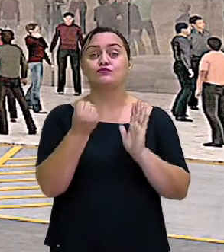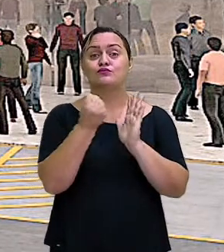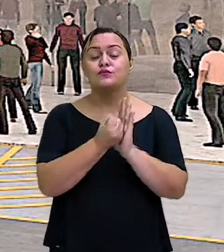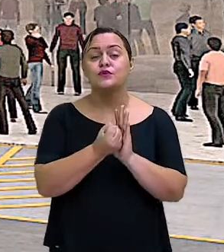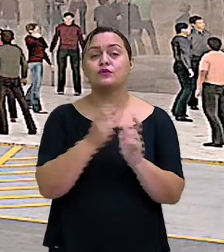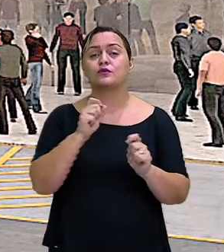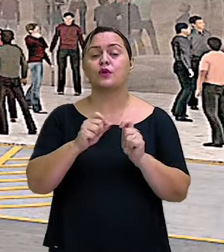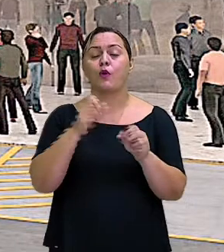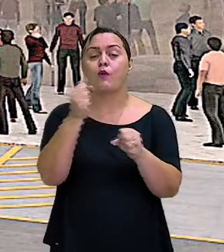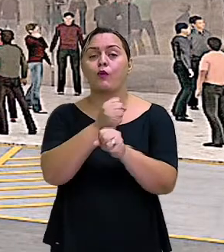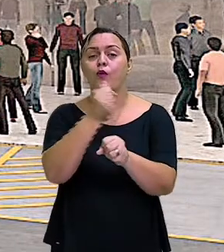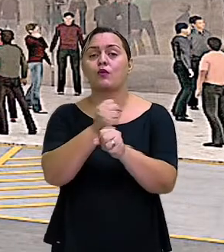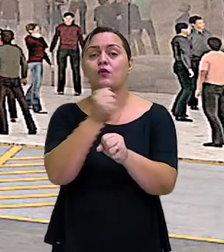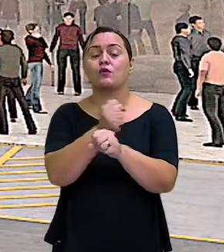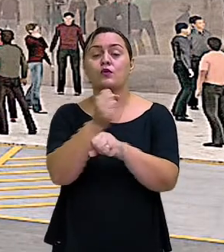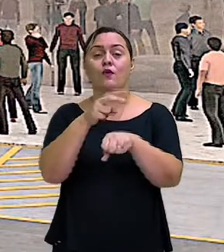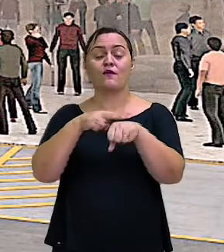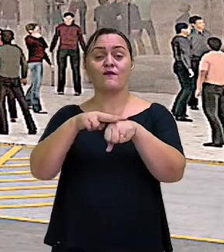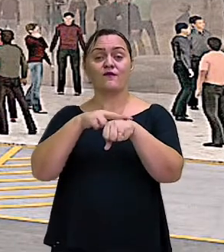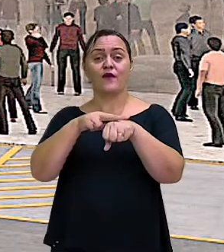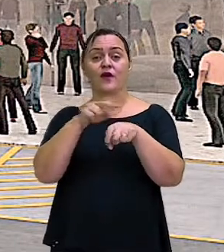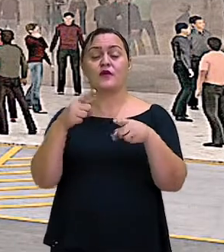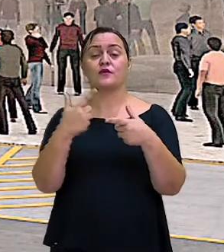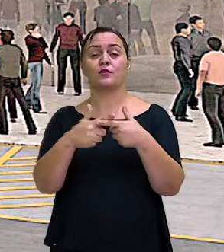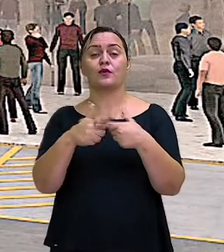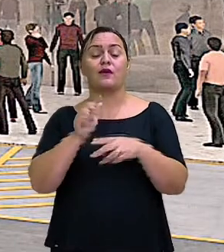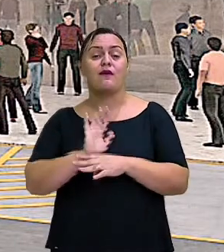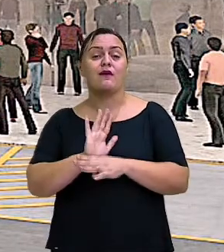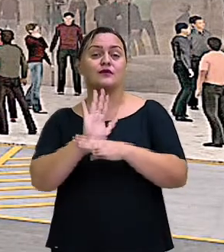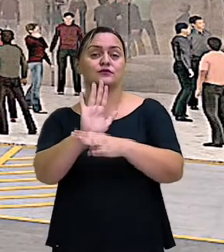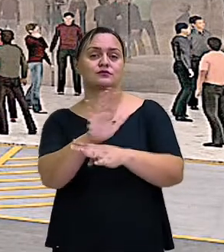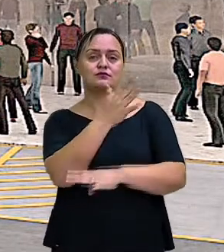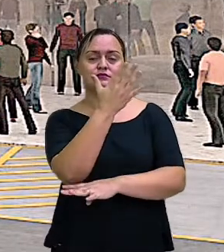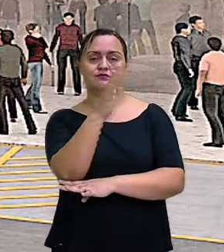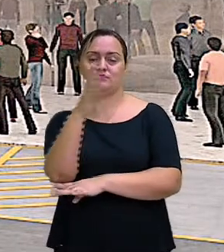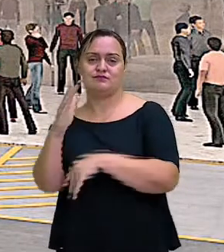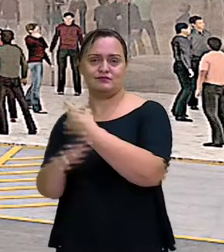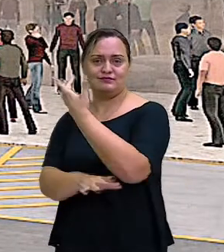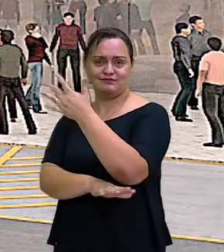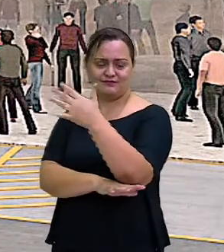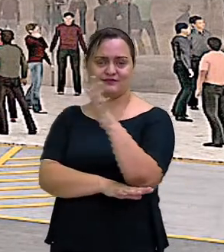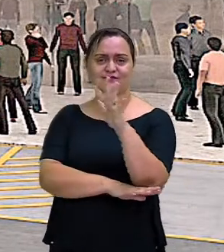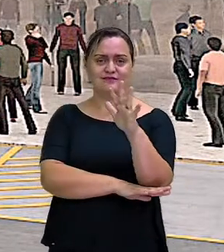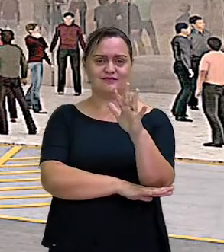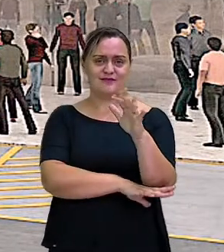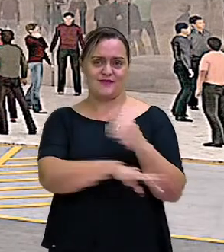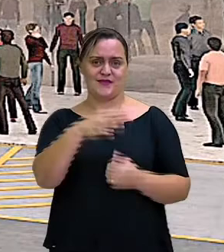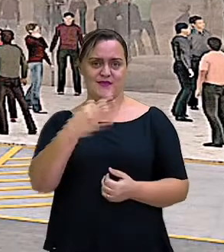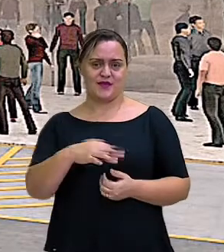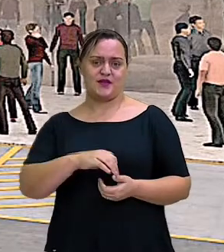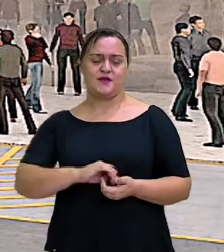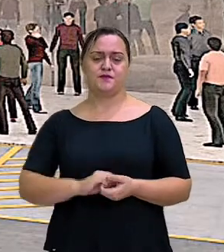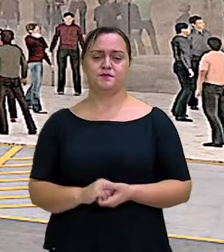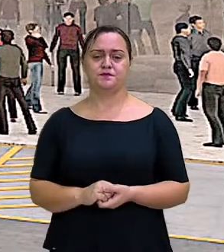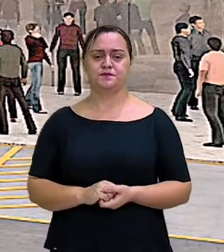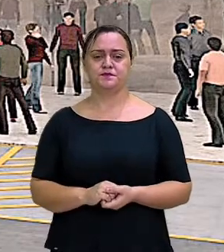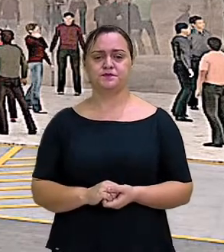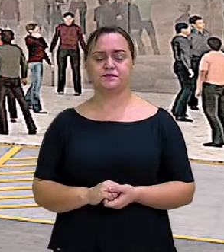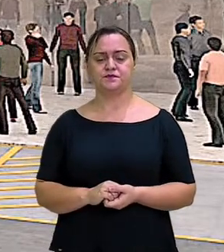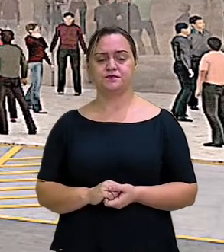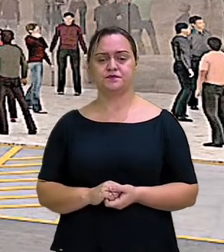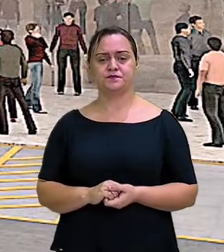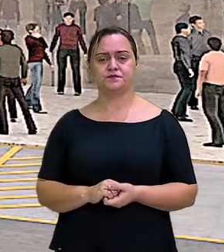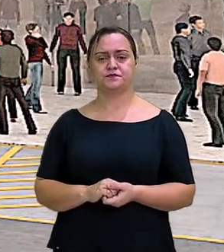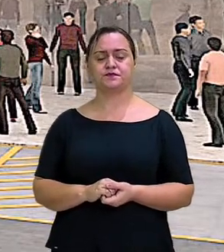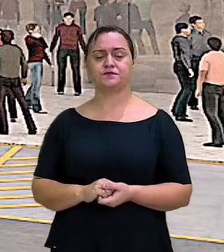landscape e energia renovável. Vamos juntos conhecer cada pedacinho desse cinema?